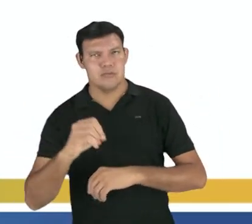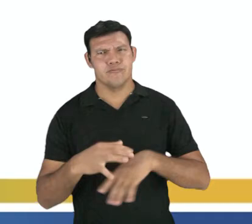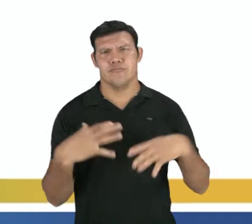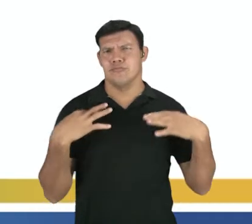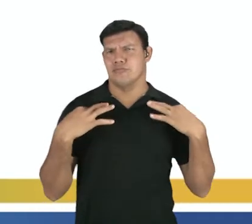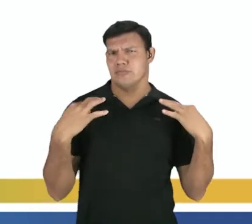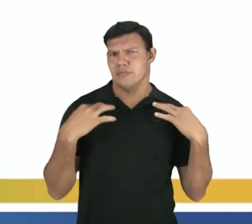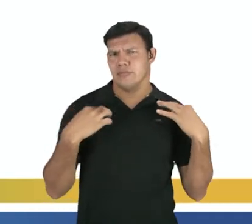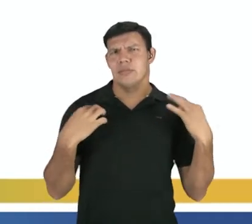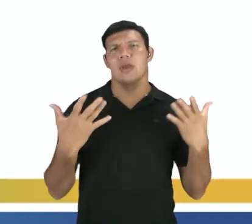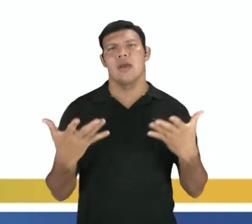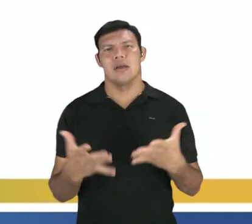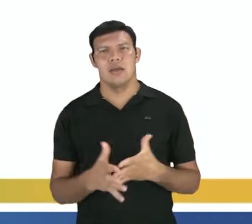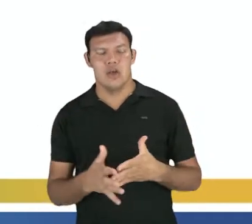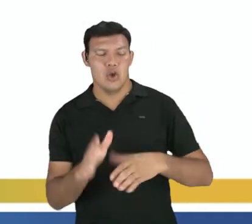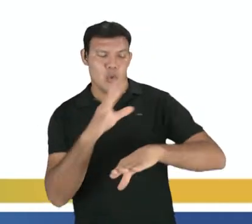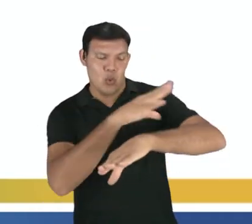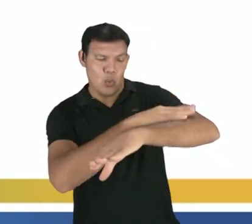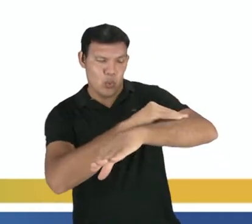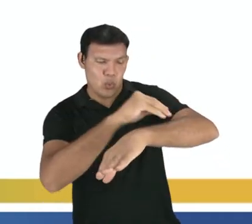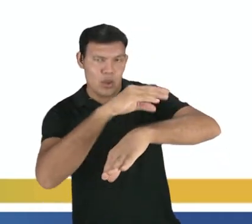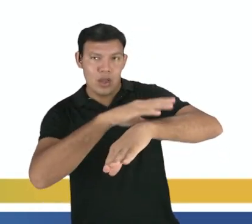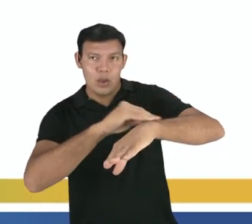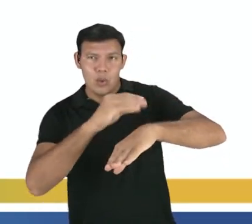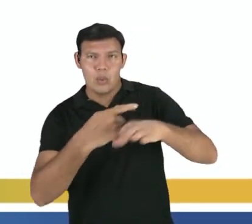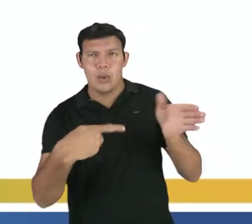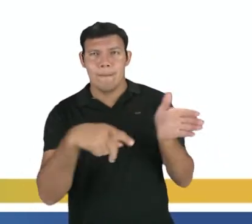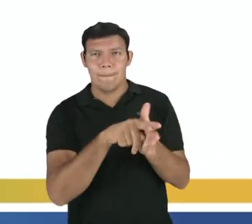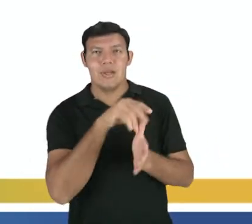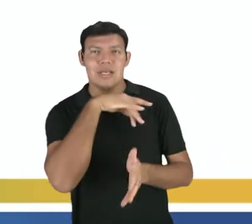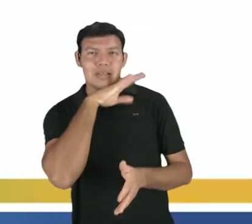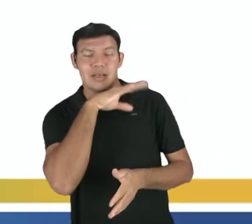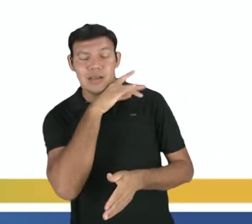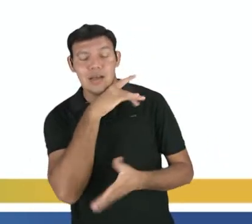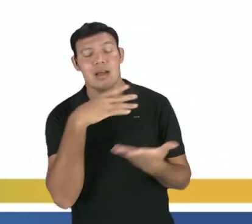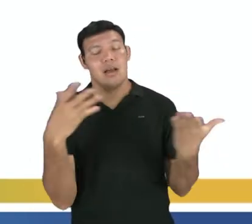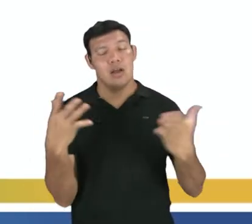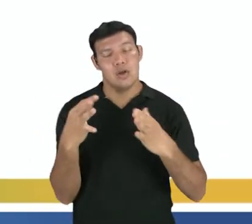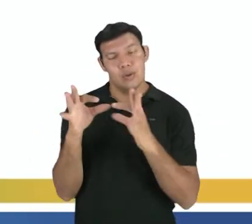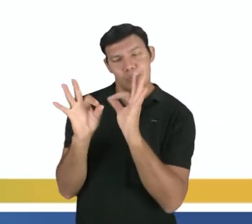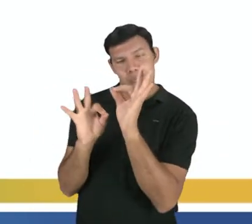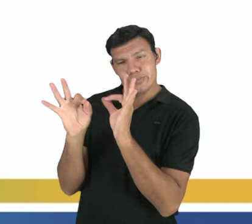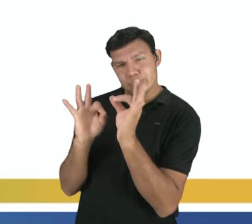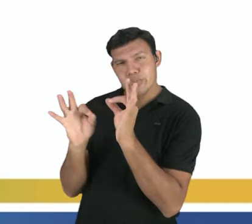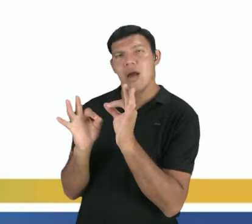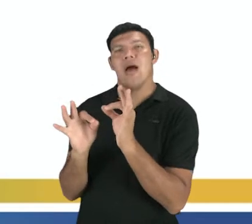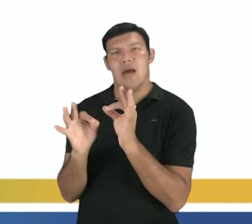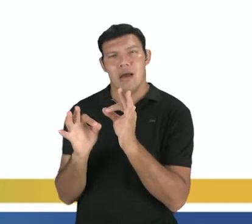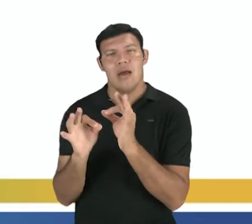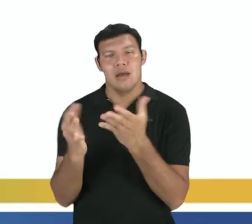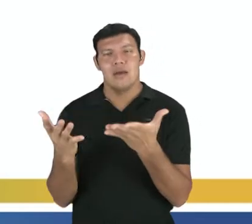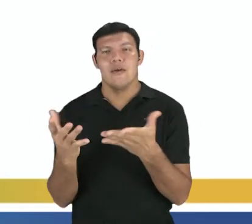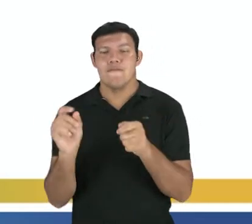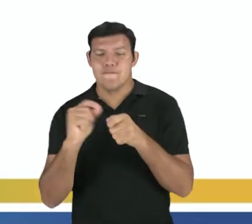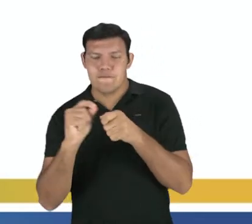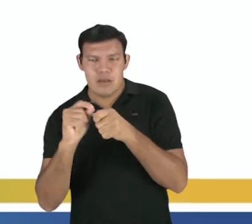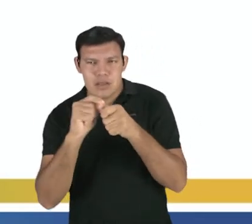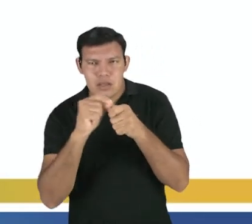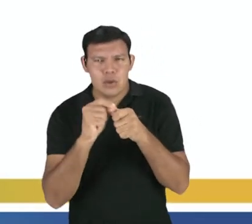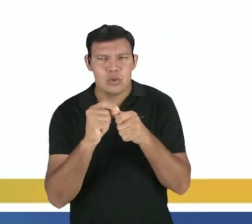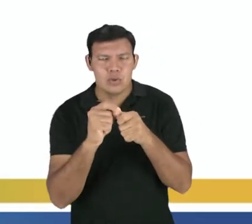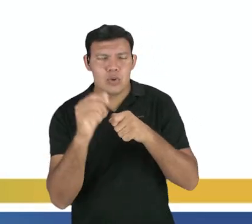feitas, como eu disse para vocês, né, com as peles, elas começam a ser mais elaboradas, requintadas, né? Então a gente vai tendo